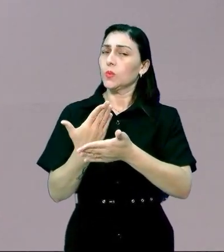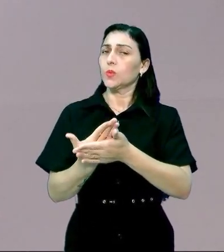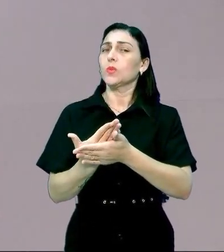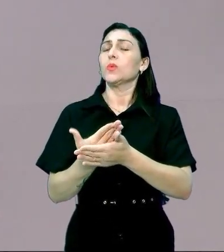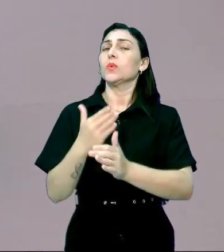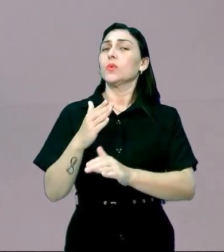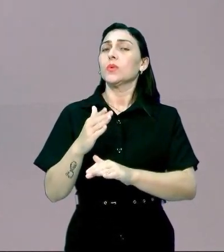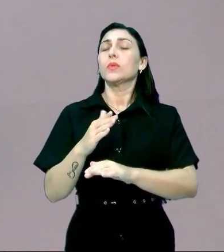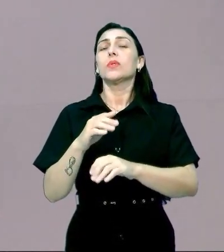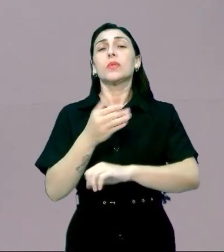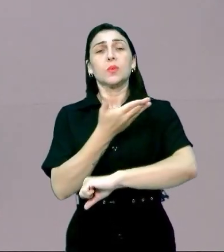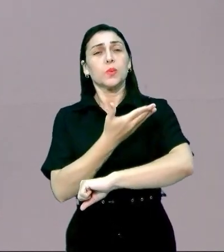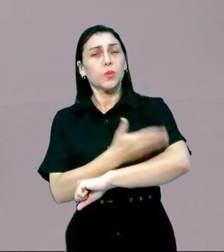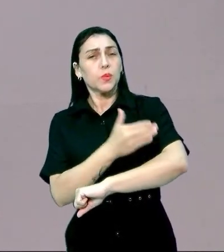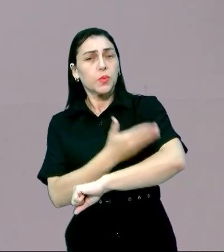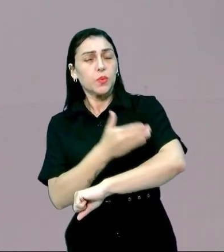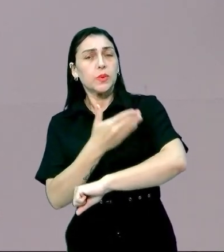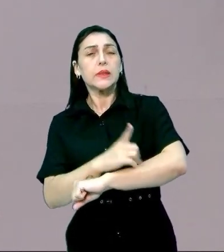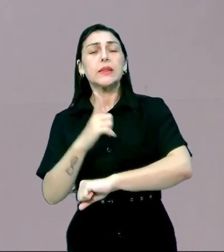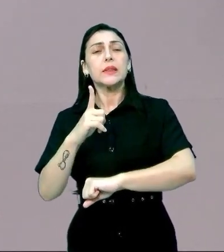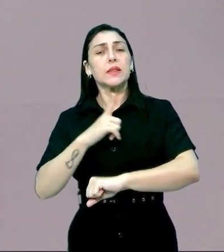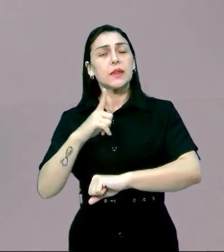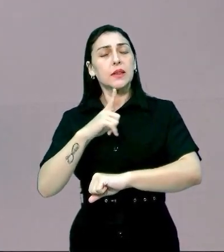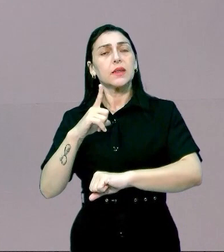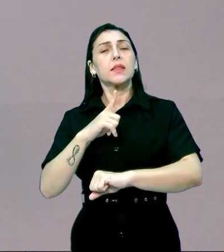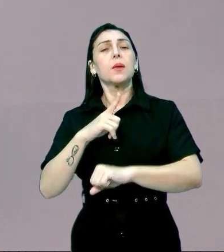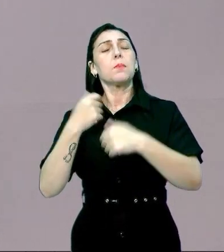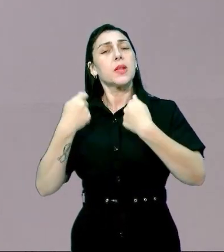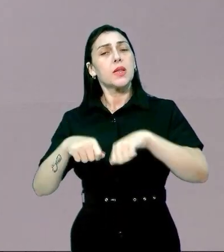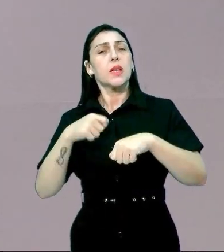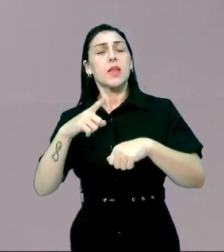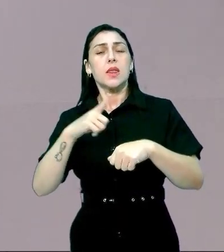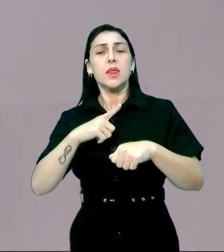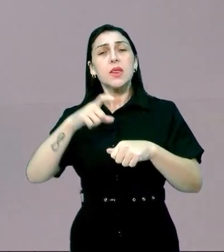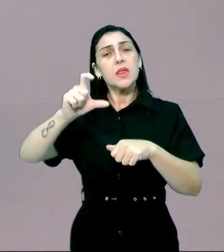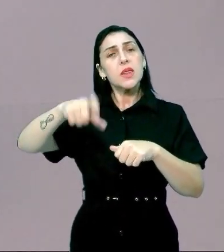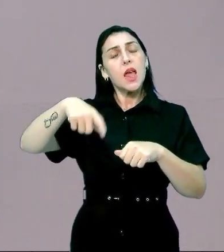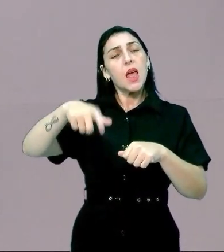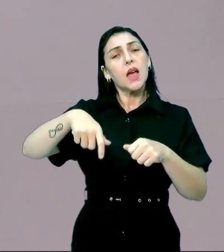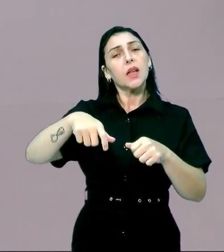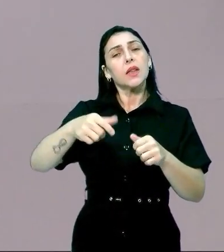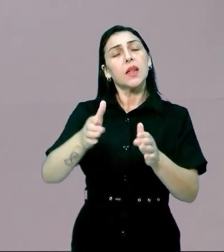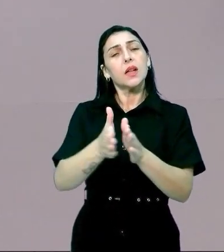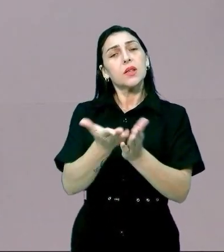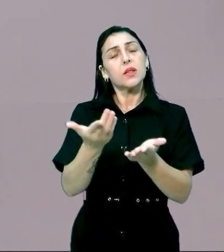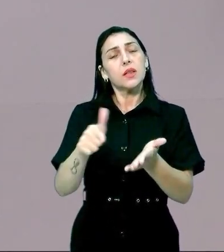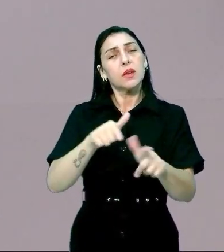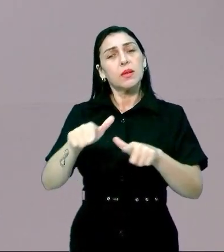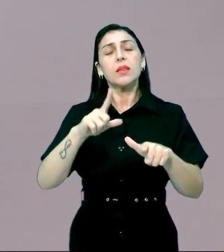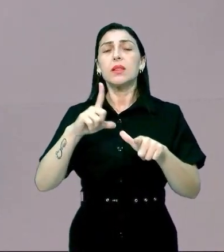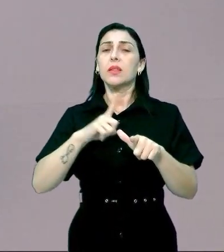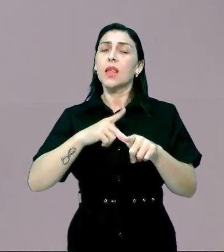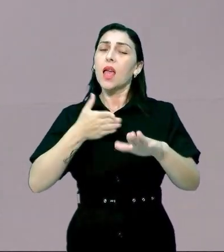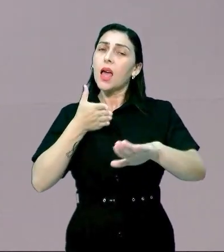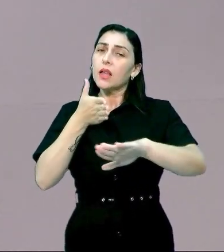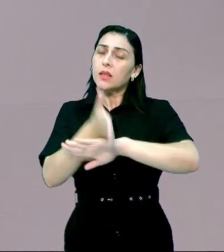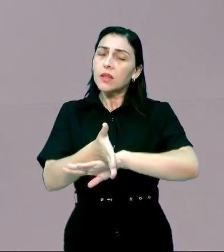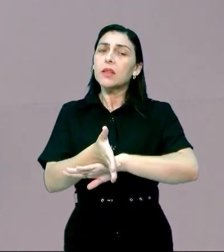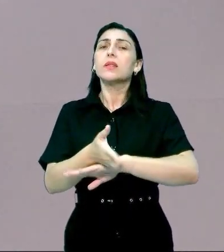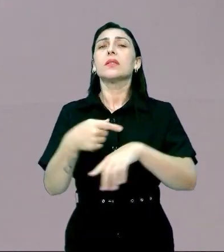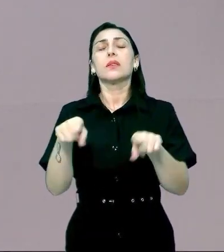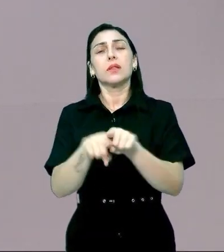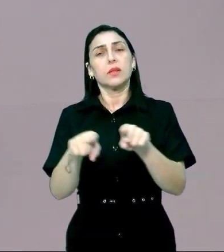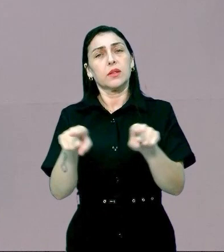determinada tarefa. Existem questões burocráticas, eu preciso ter a carteira assinada para que eu possa ter acesso e